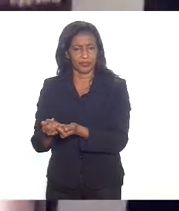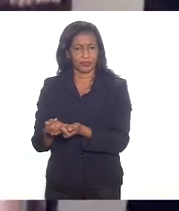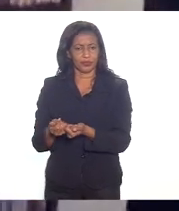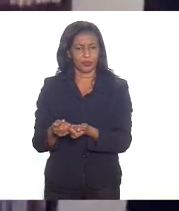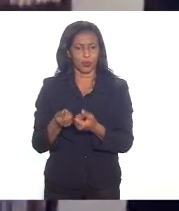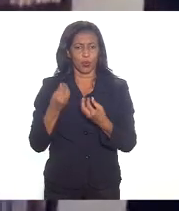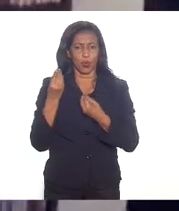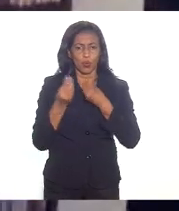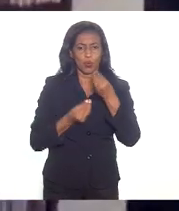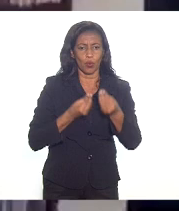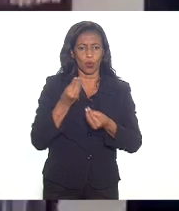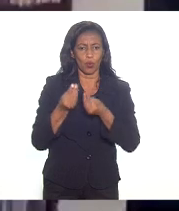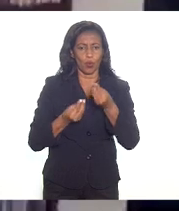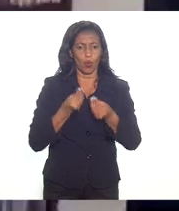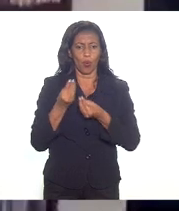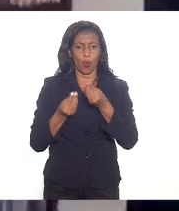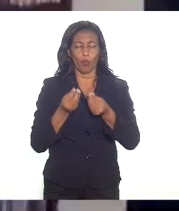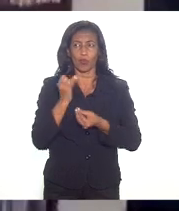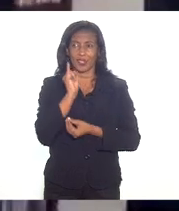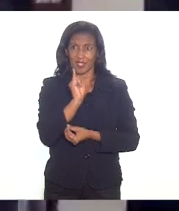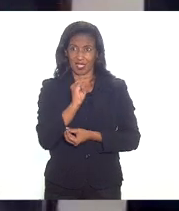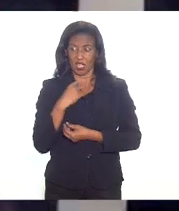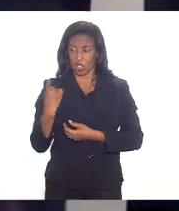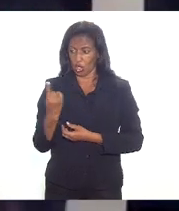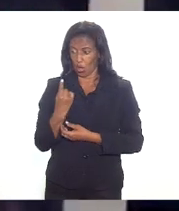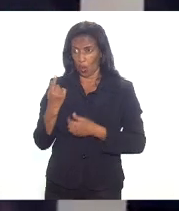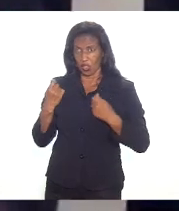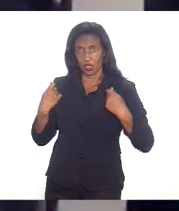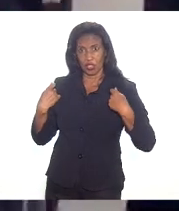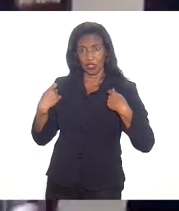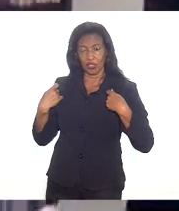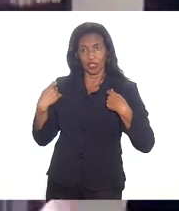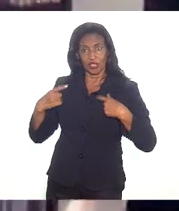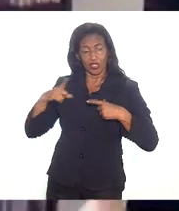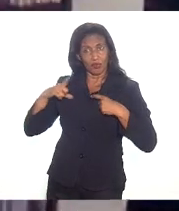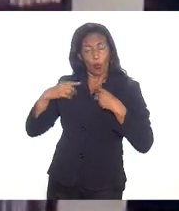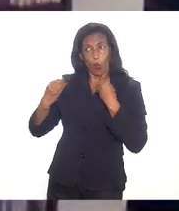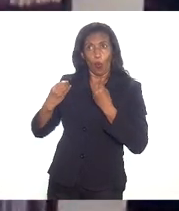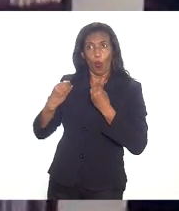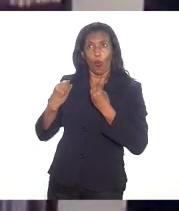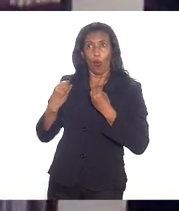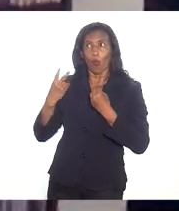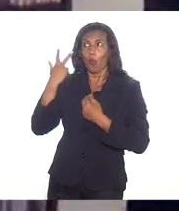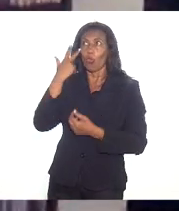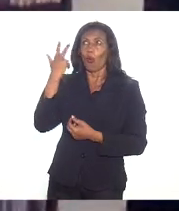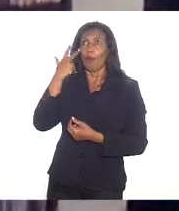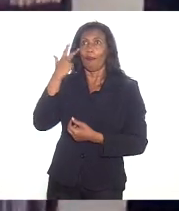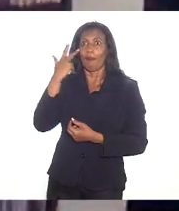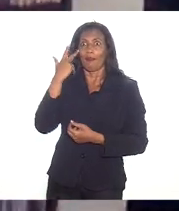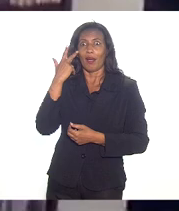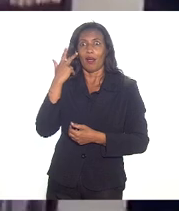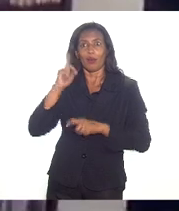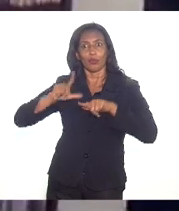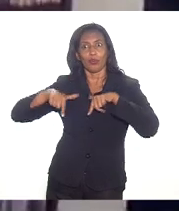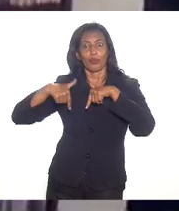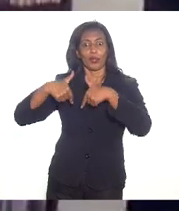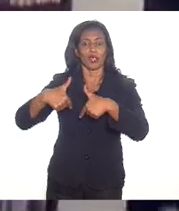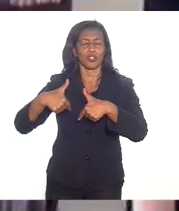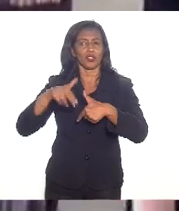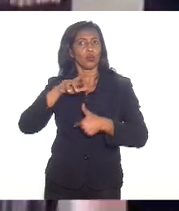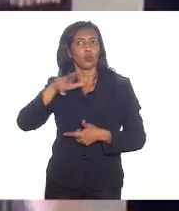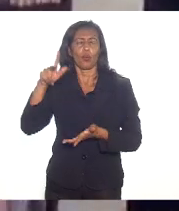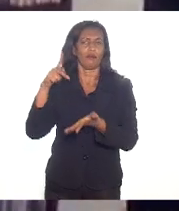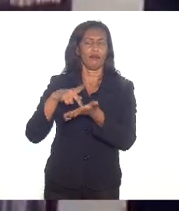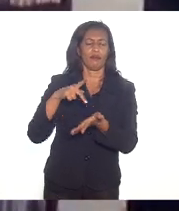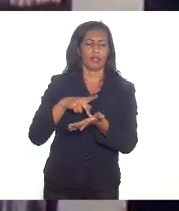nós estivéssemos em condições normais de temperatura e pressão. E não é verdade. Há